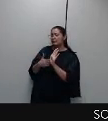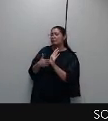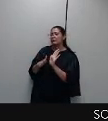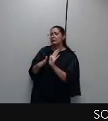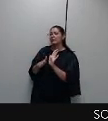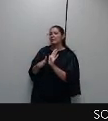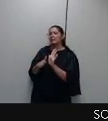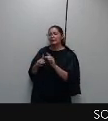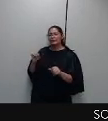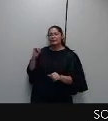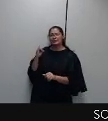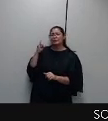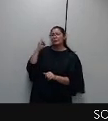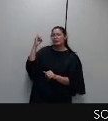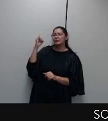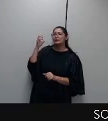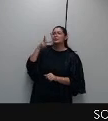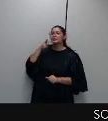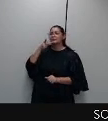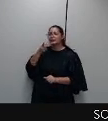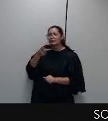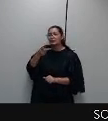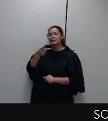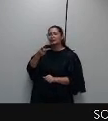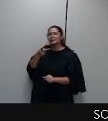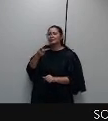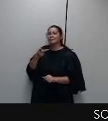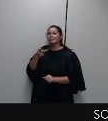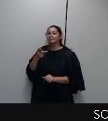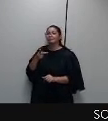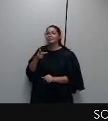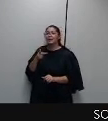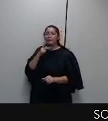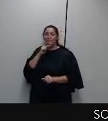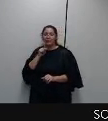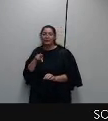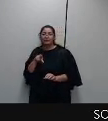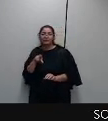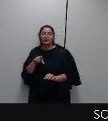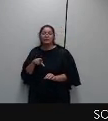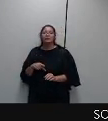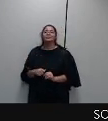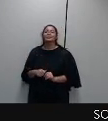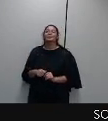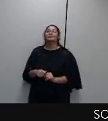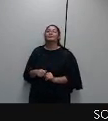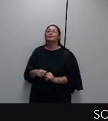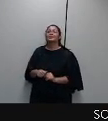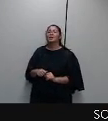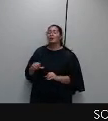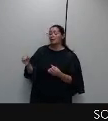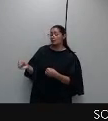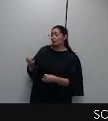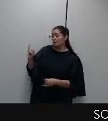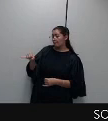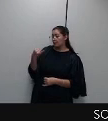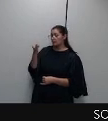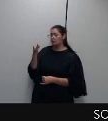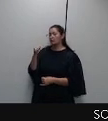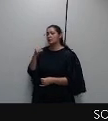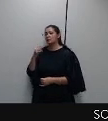importante destacar e até pra te mandar diga-me assim a a oportunidade da gente debater